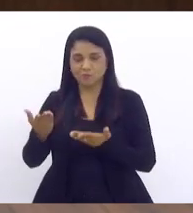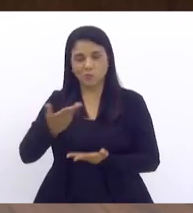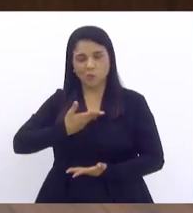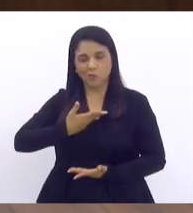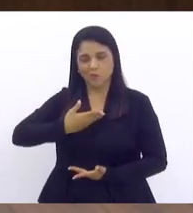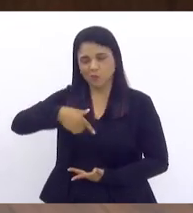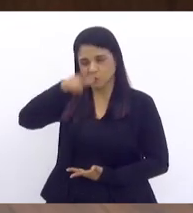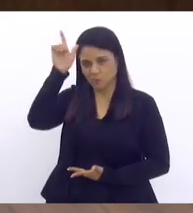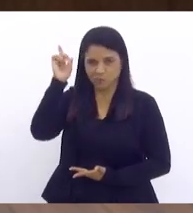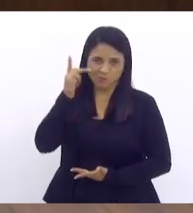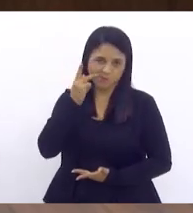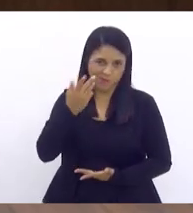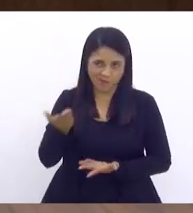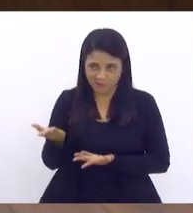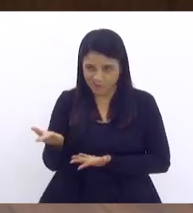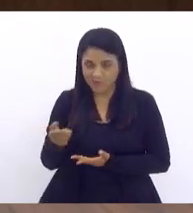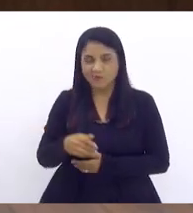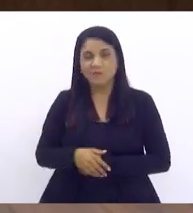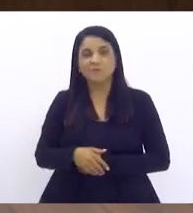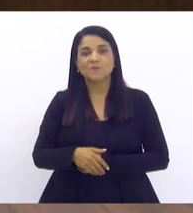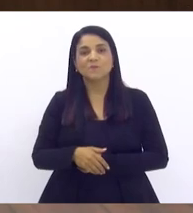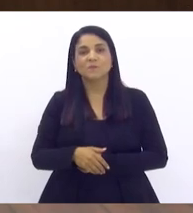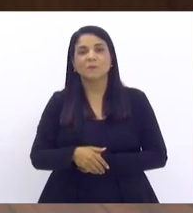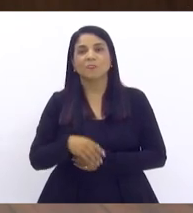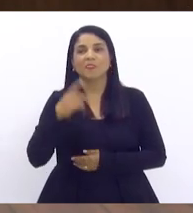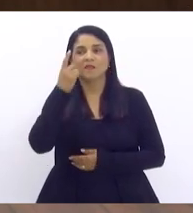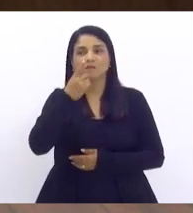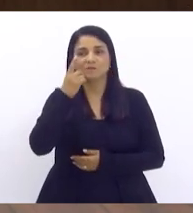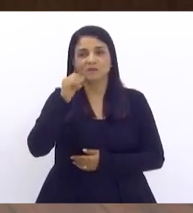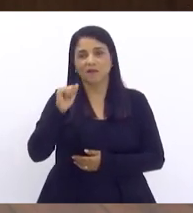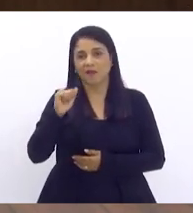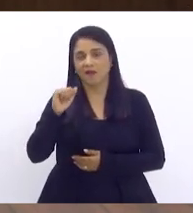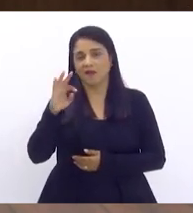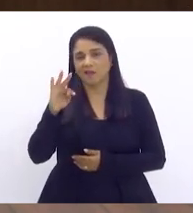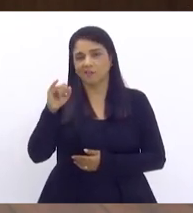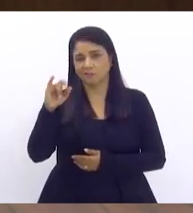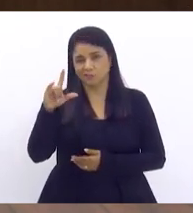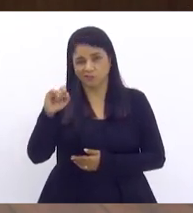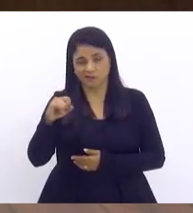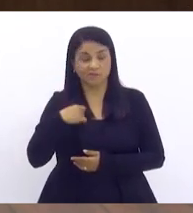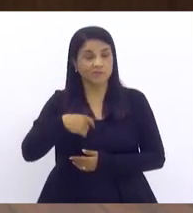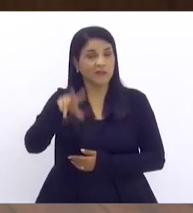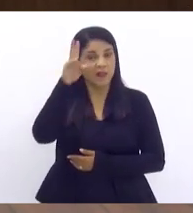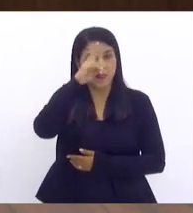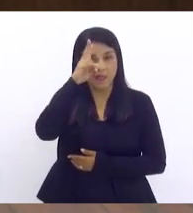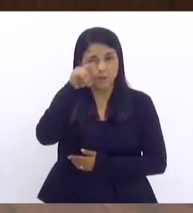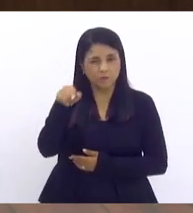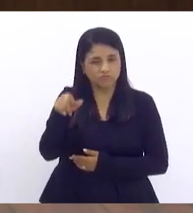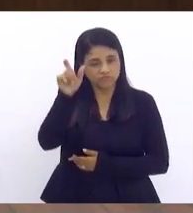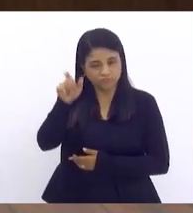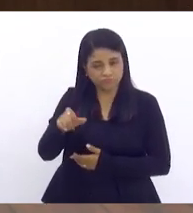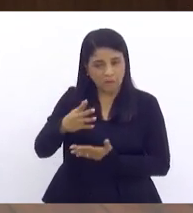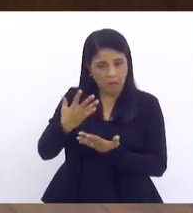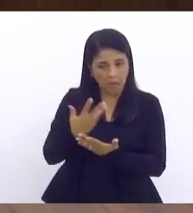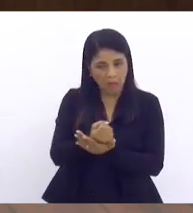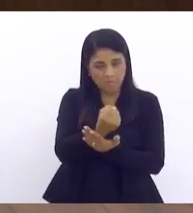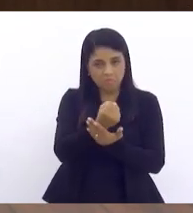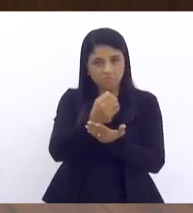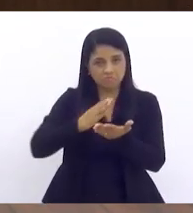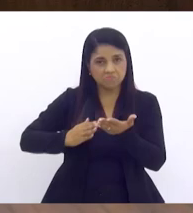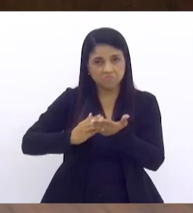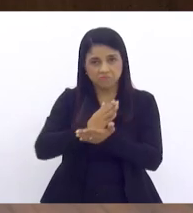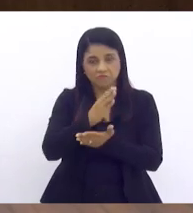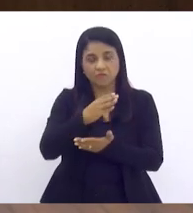Paulo. Deputado Átila Nunes, lembro que Vossa Excelência aprovou uma lei criando